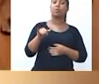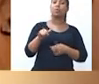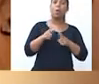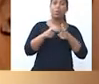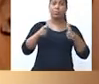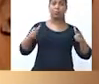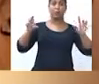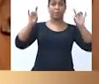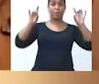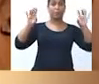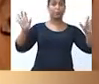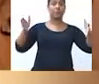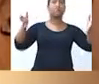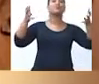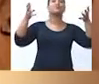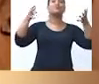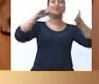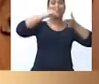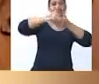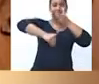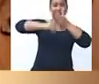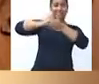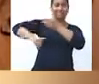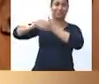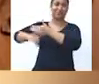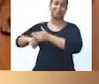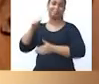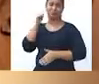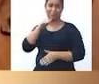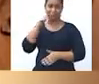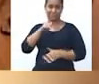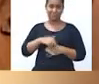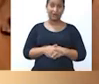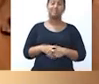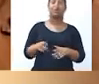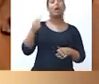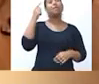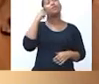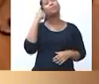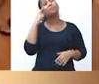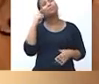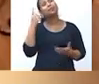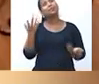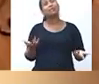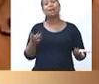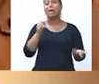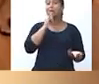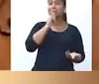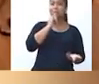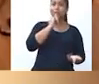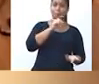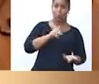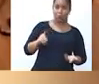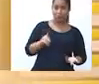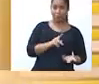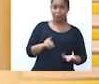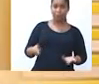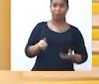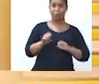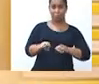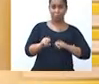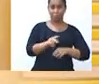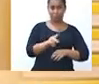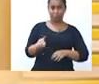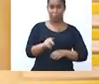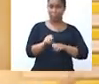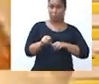da coisa... Vai tirando. Você vai tirando as mulheres. Vamos pensar na questão do magistério. O magistério já